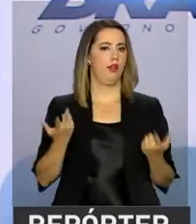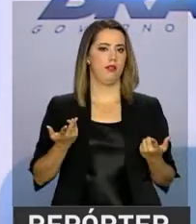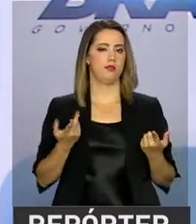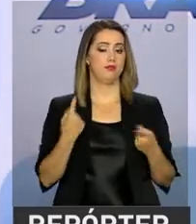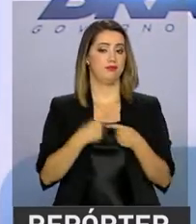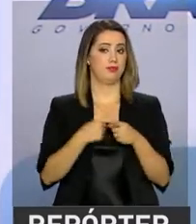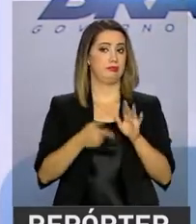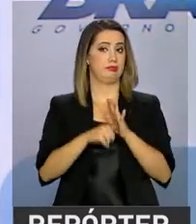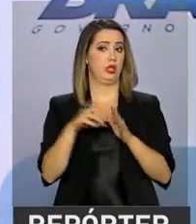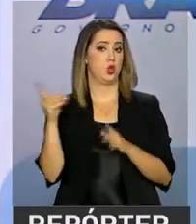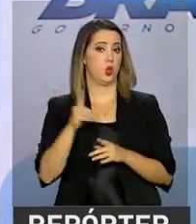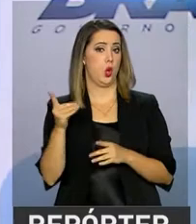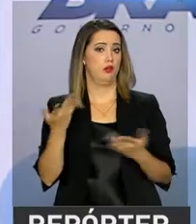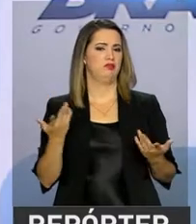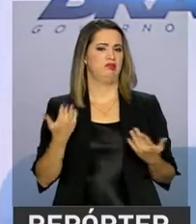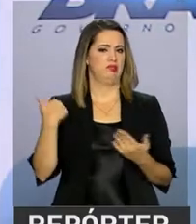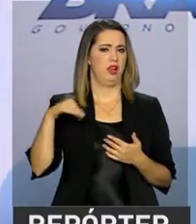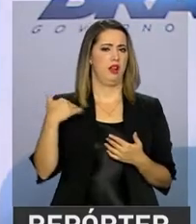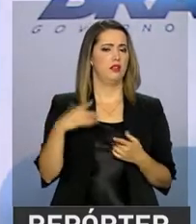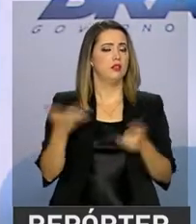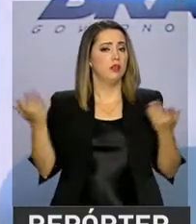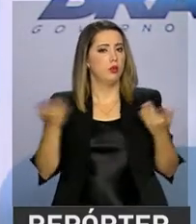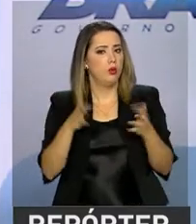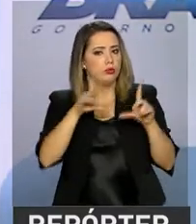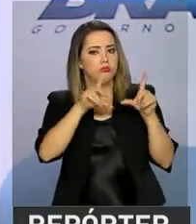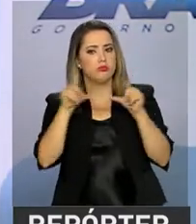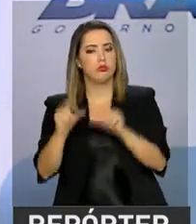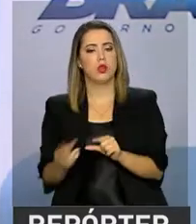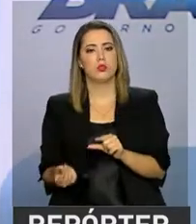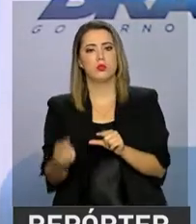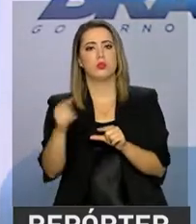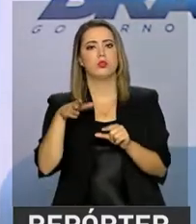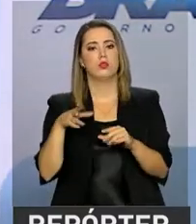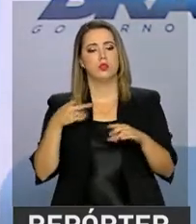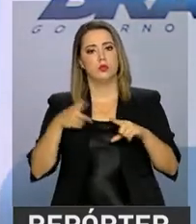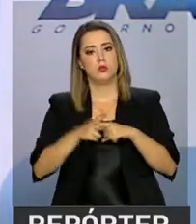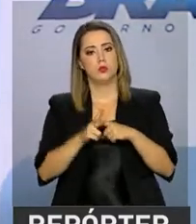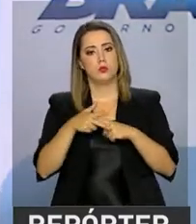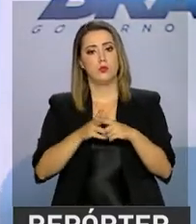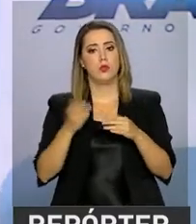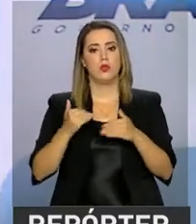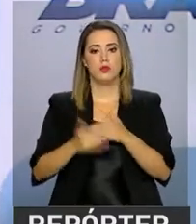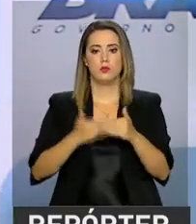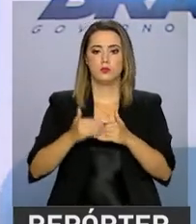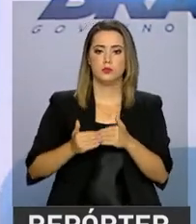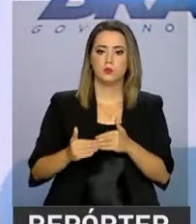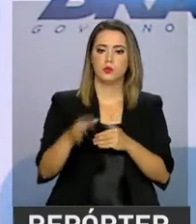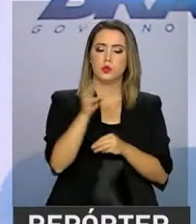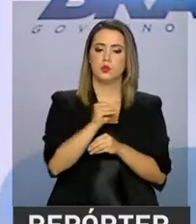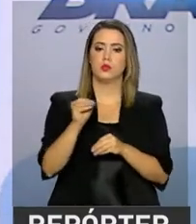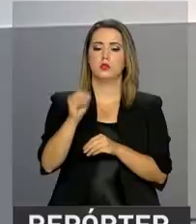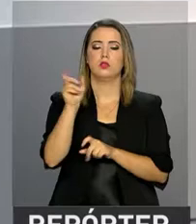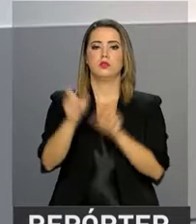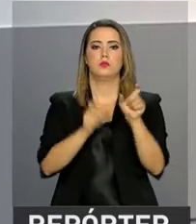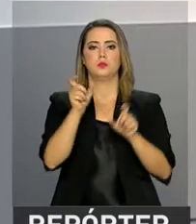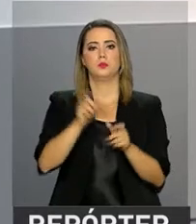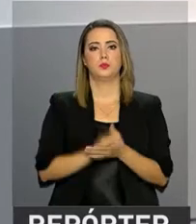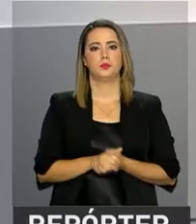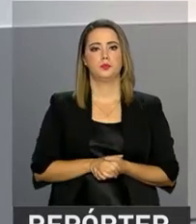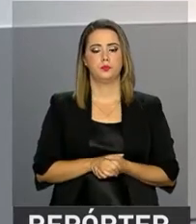um custo muito menor de permanência de serviços ativos prata de vida da população